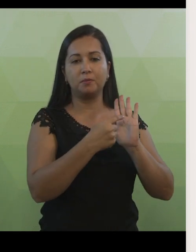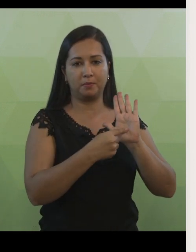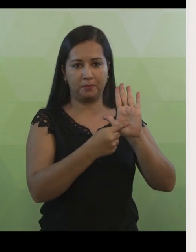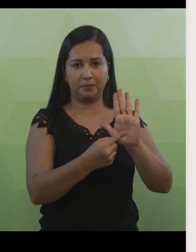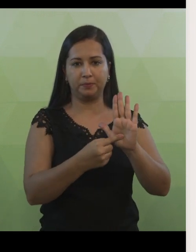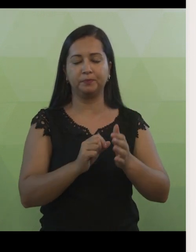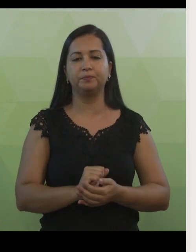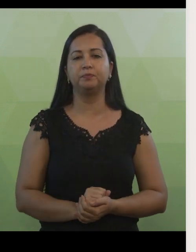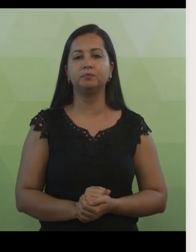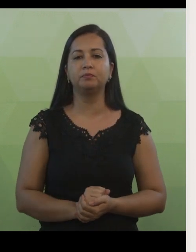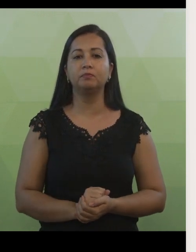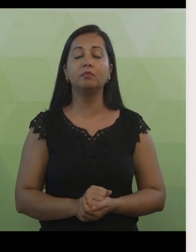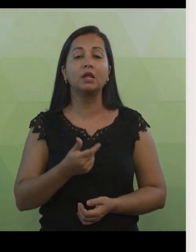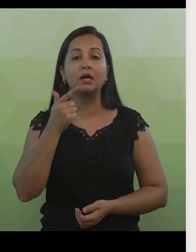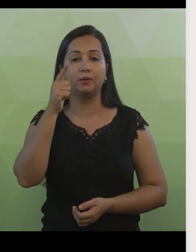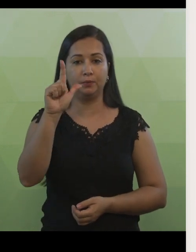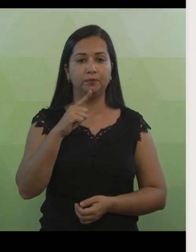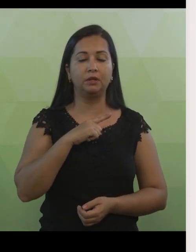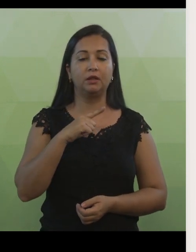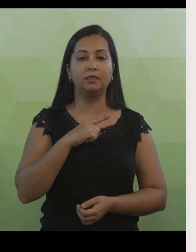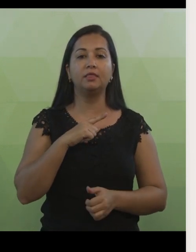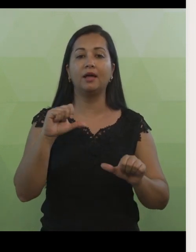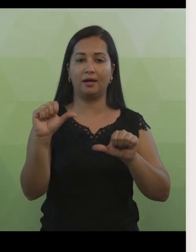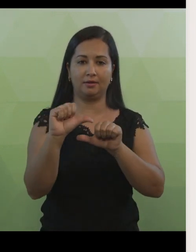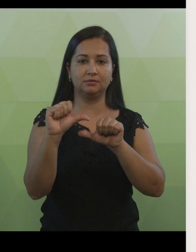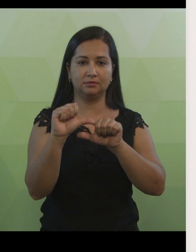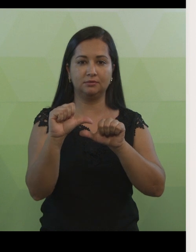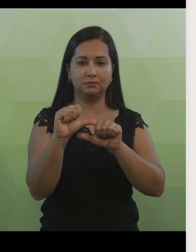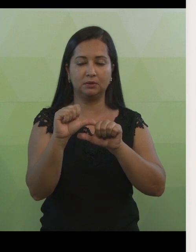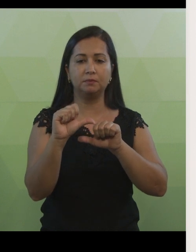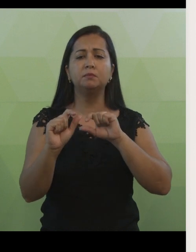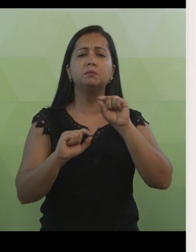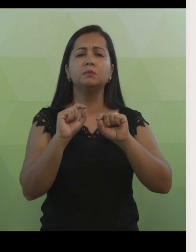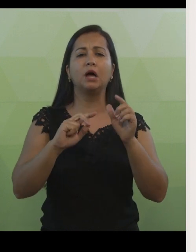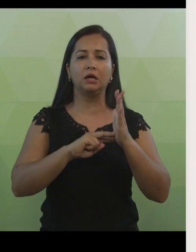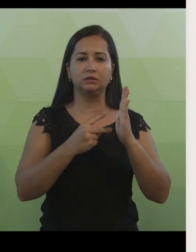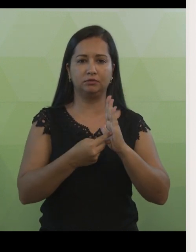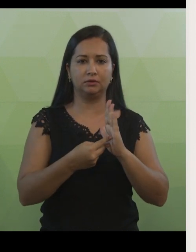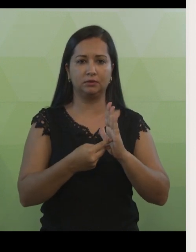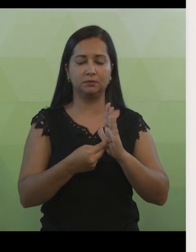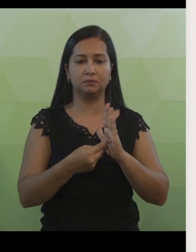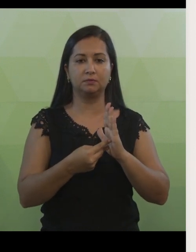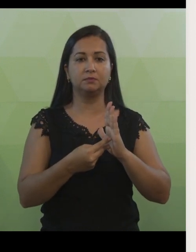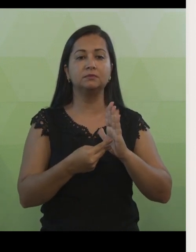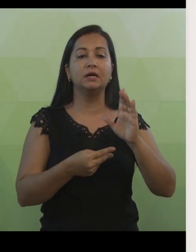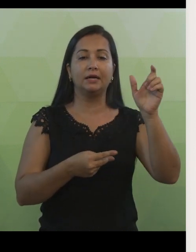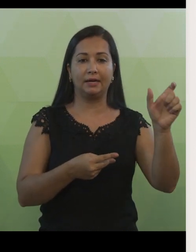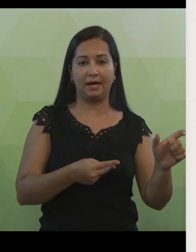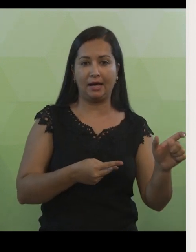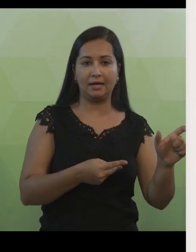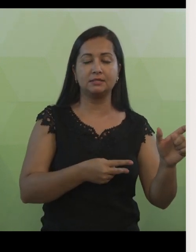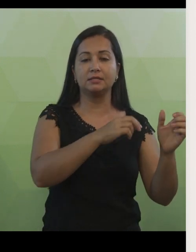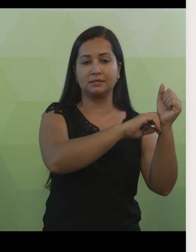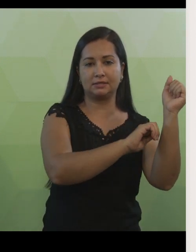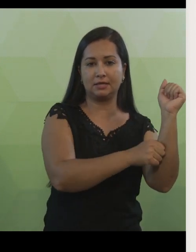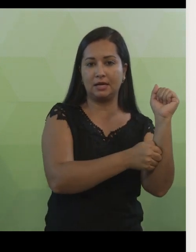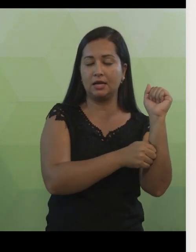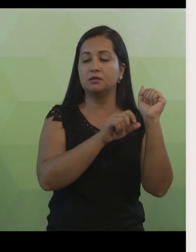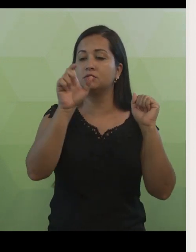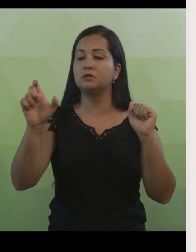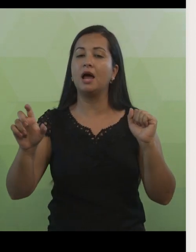criptografia assimétrica, ou seja, tem dois lados diferentes. O que quer dizer que a chave utilizada para codificar é diferente da chave utilizada para